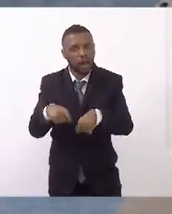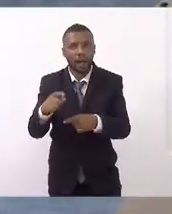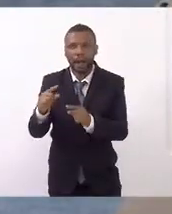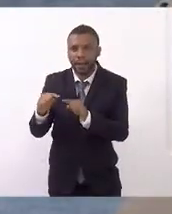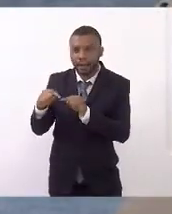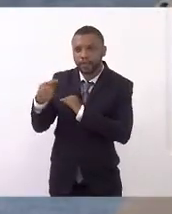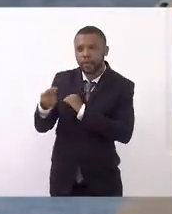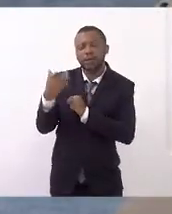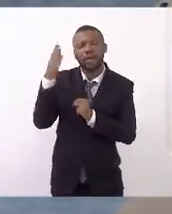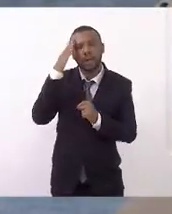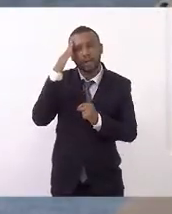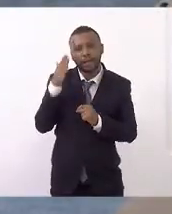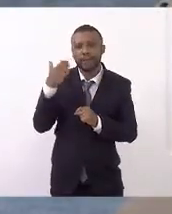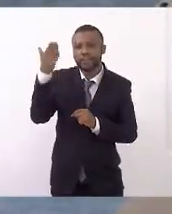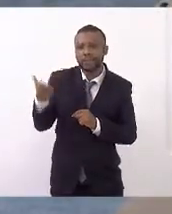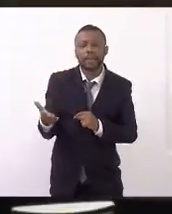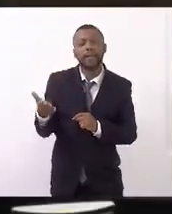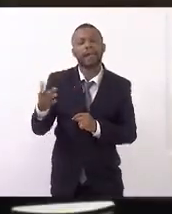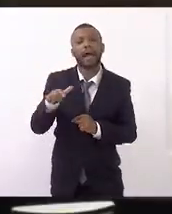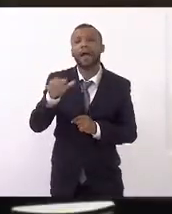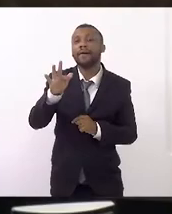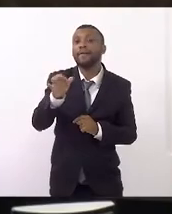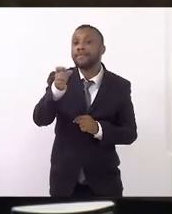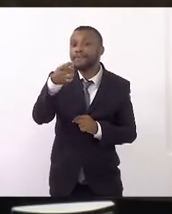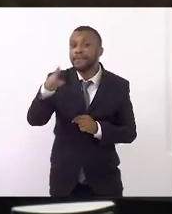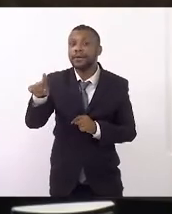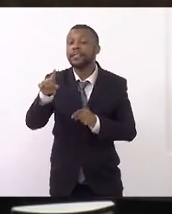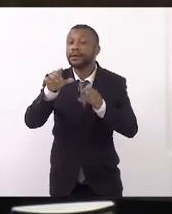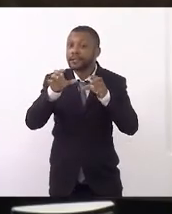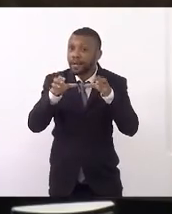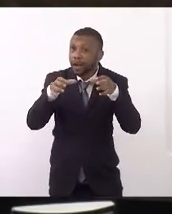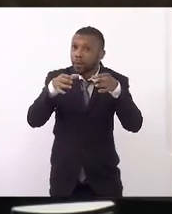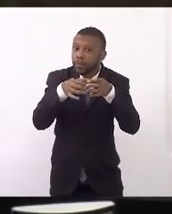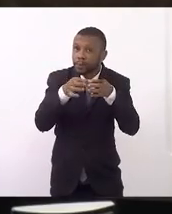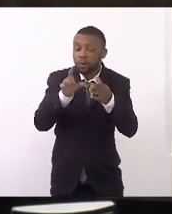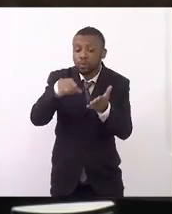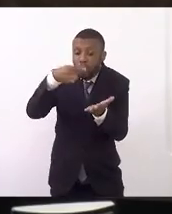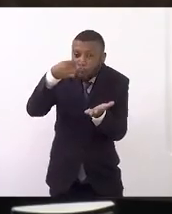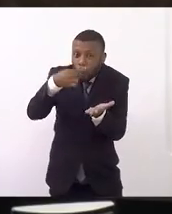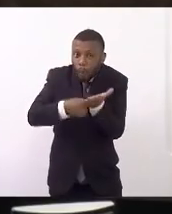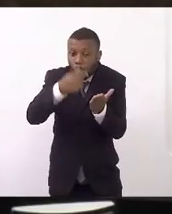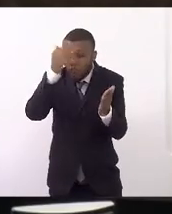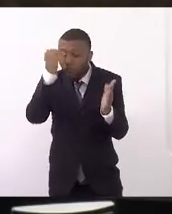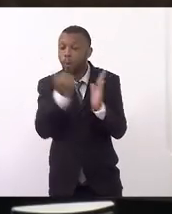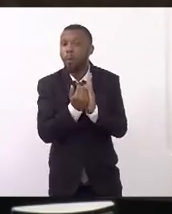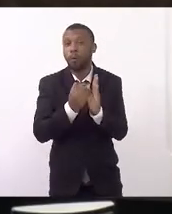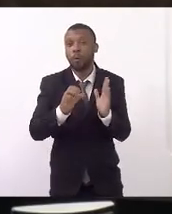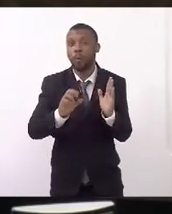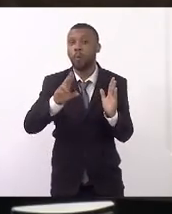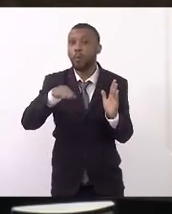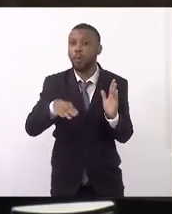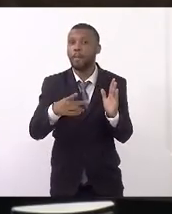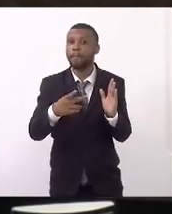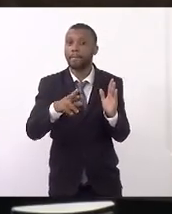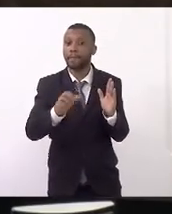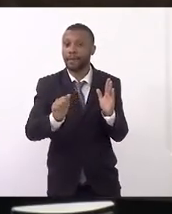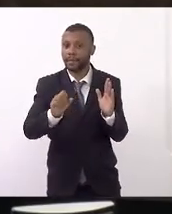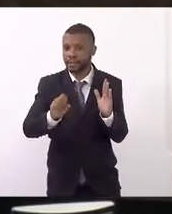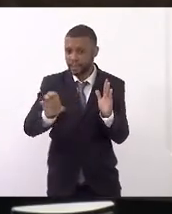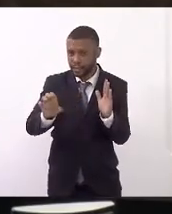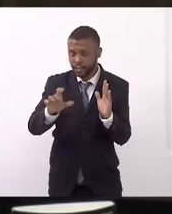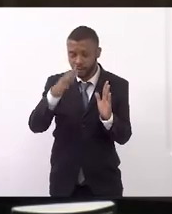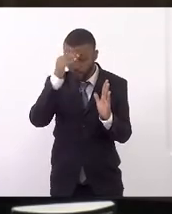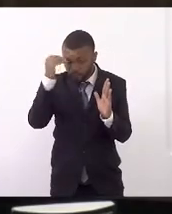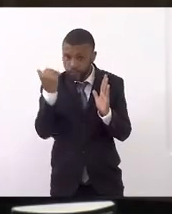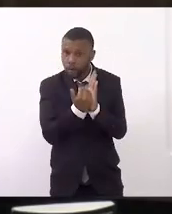Pacheco, eu sei que Vossa Excelência é um fã da comissão do Cumpra-se. Sempre gostou da comissão do Cumpra-se. Vamos fazer o Cumpra-se